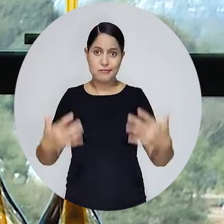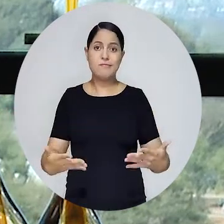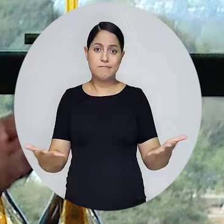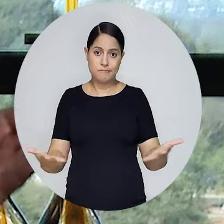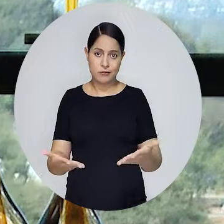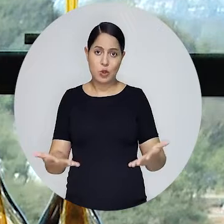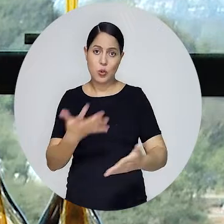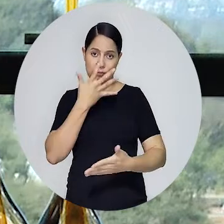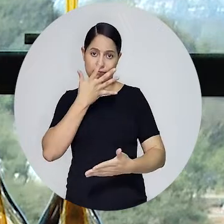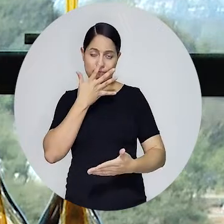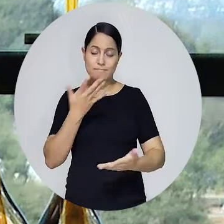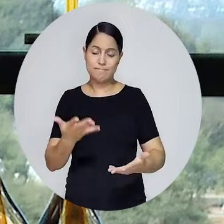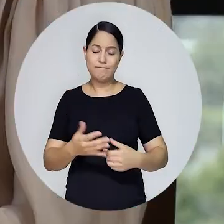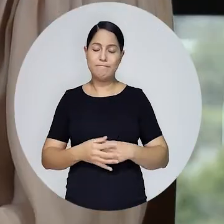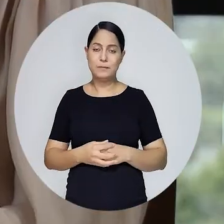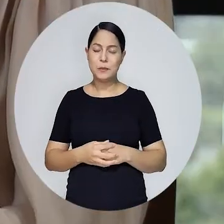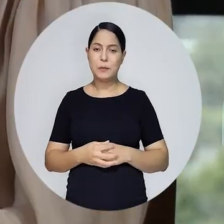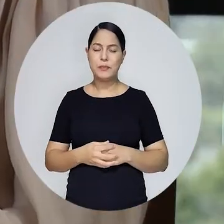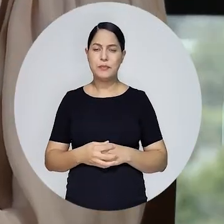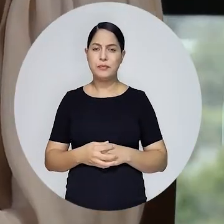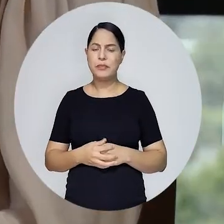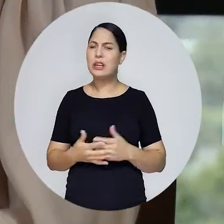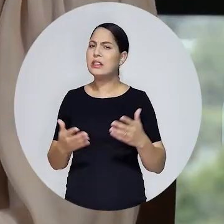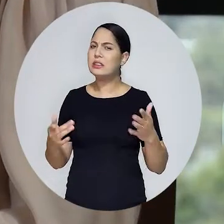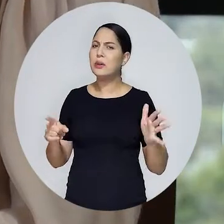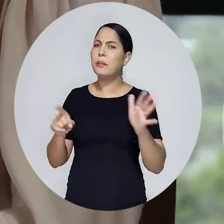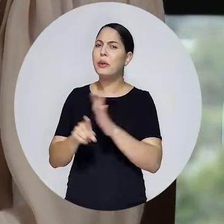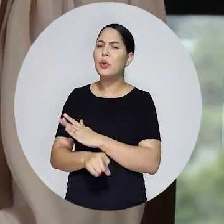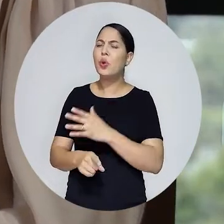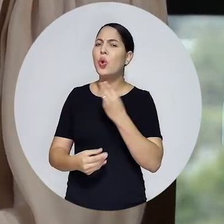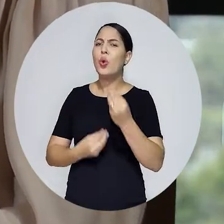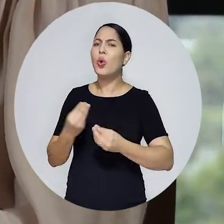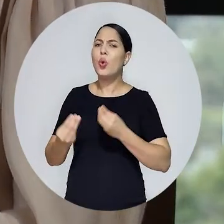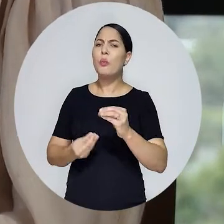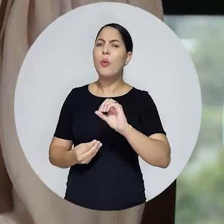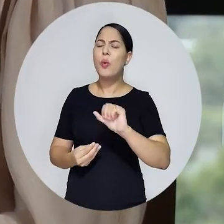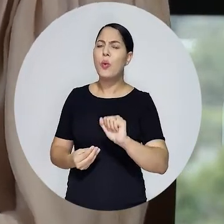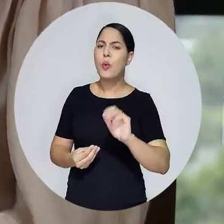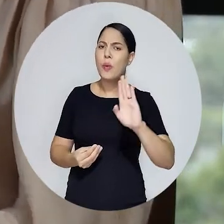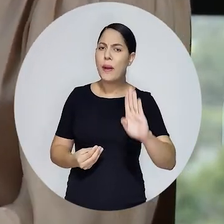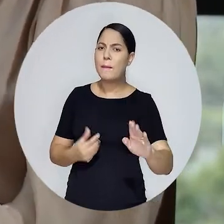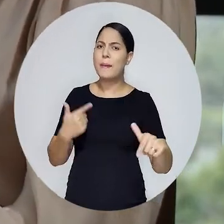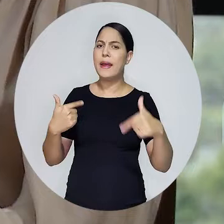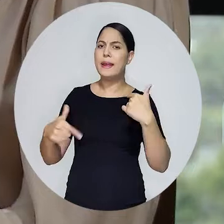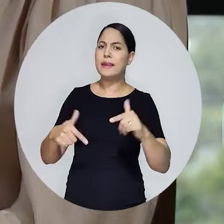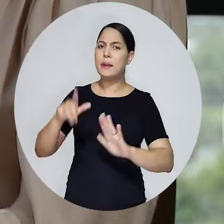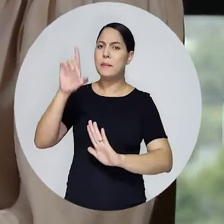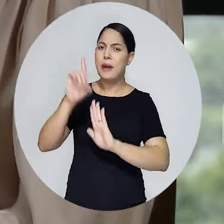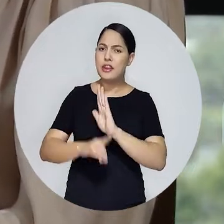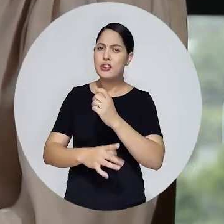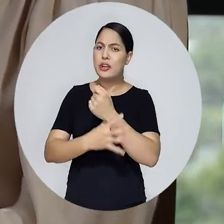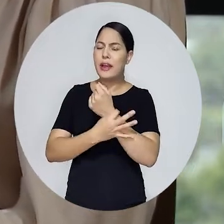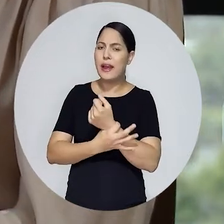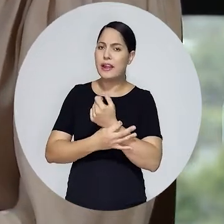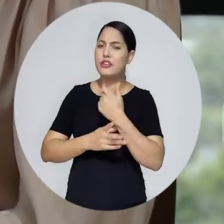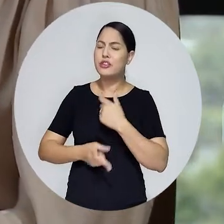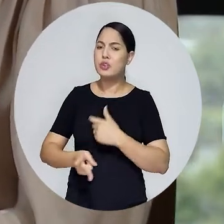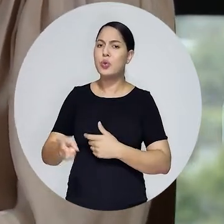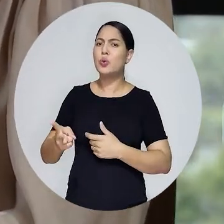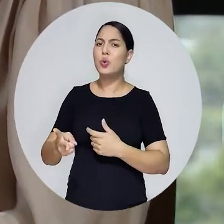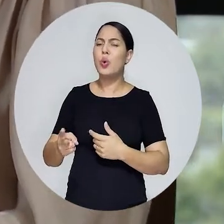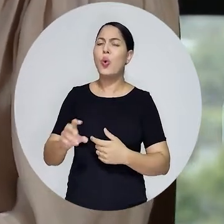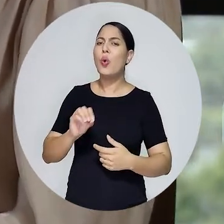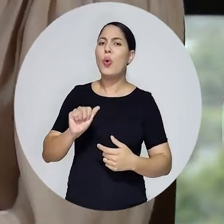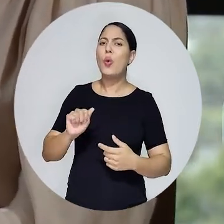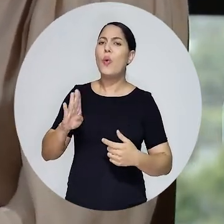reportagem trouxe ao ouvinte. Doutor, o que a Ordem dos Advogados do Brasil tem feito para continuar trabalhando e garantindo o